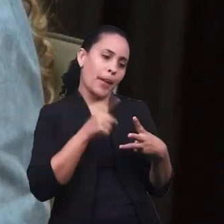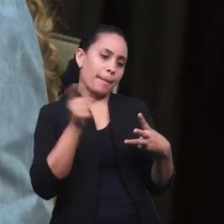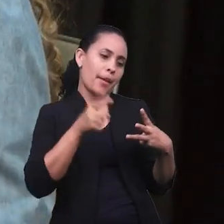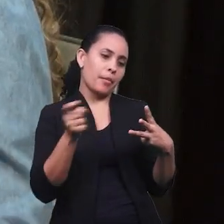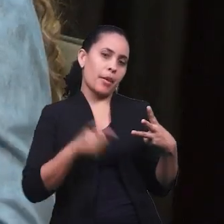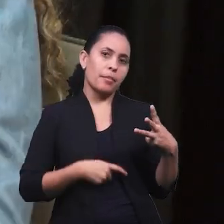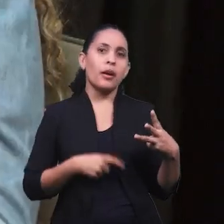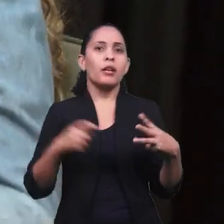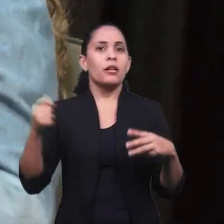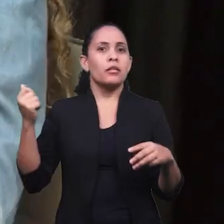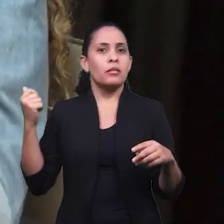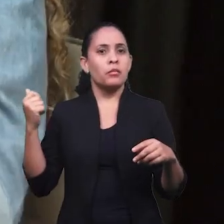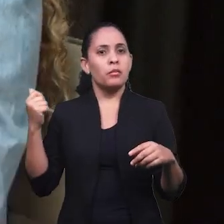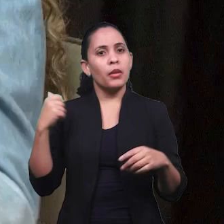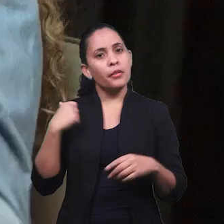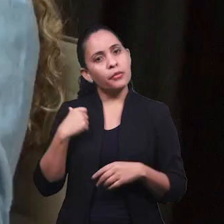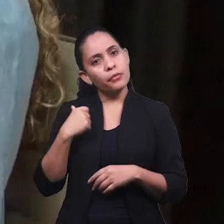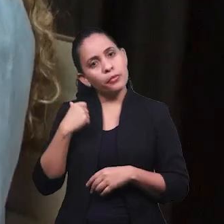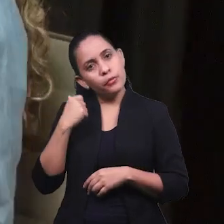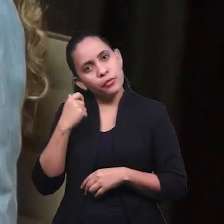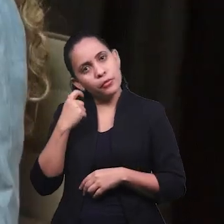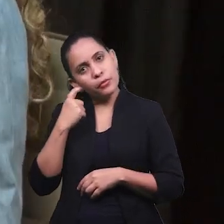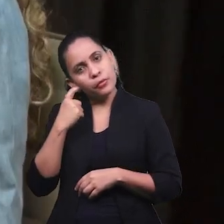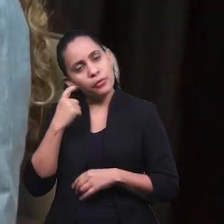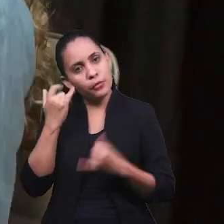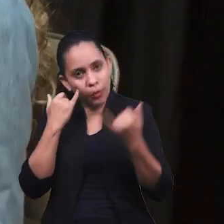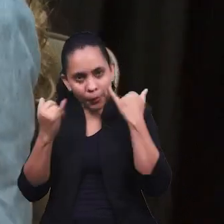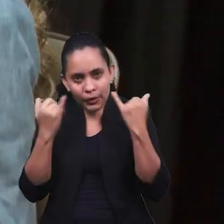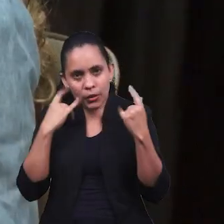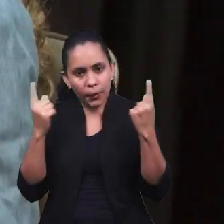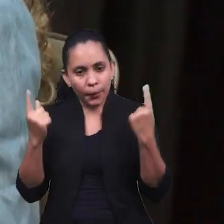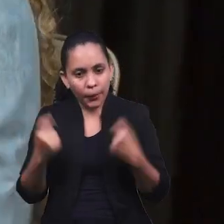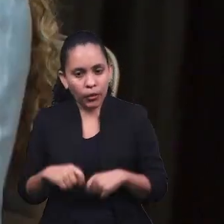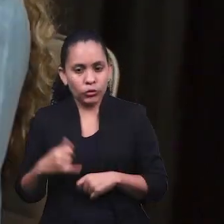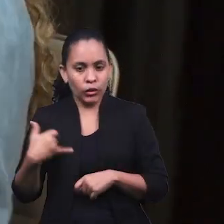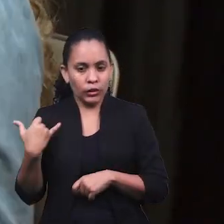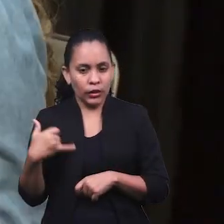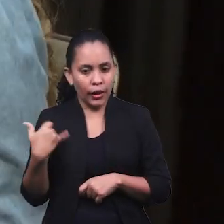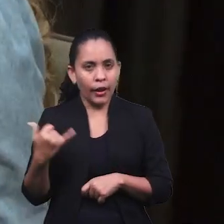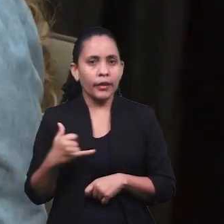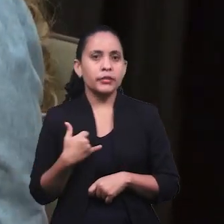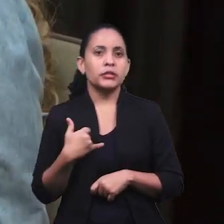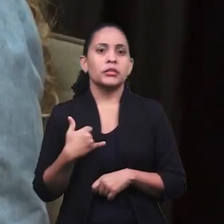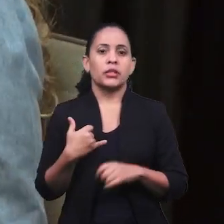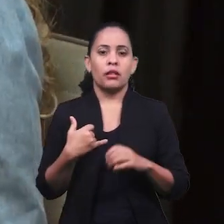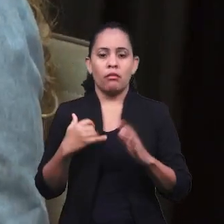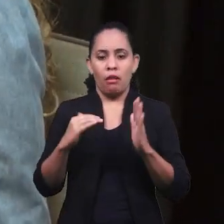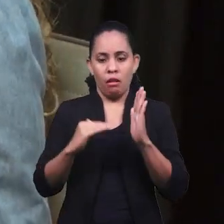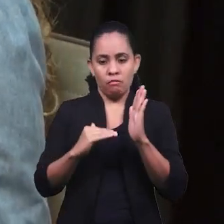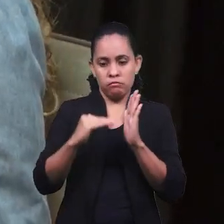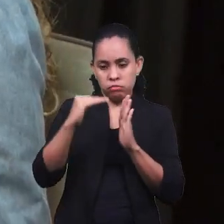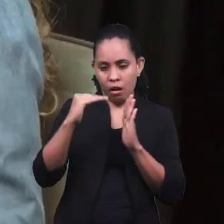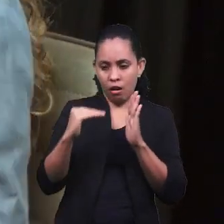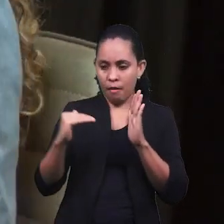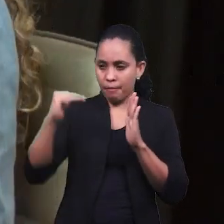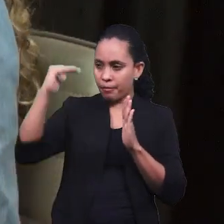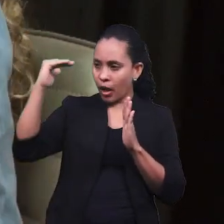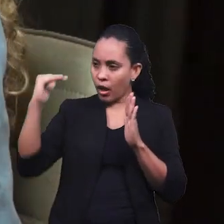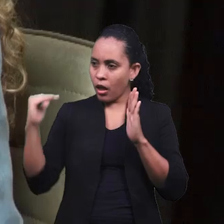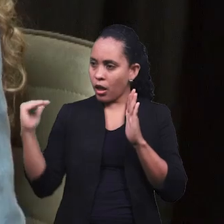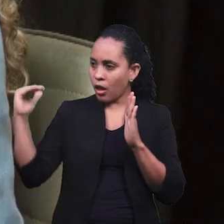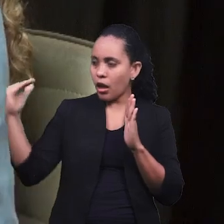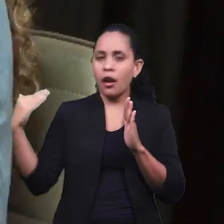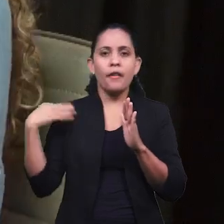para poder analisar todo aquele âmbito e avaliar se existe algum problema ali, se nós, em algum